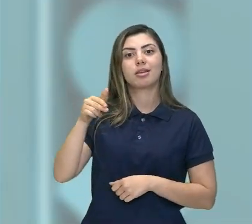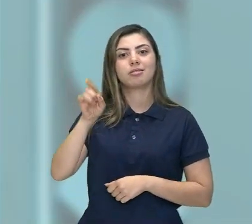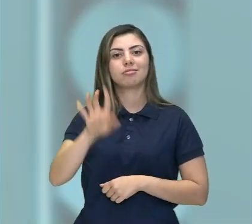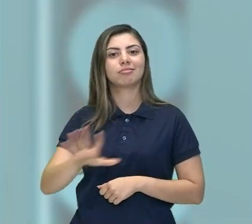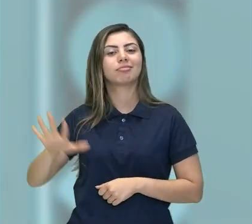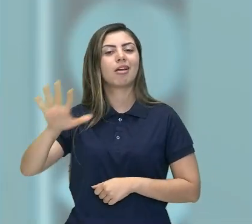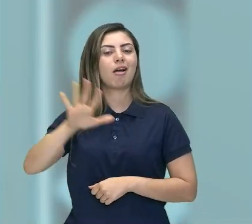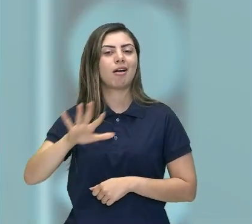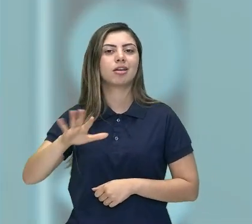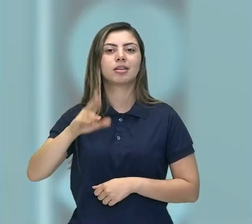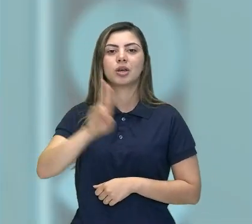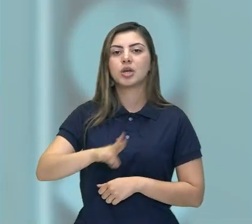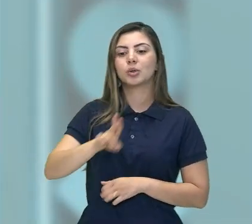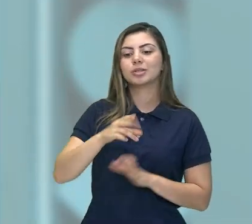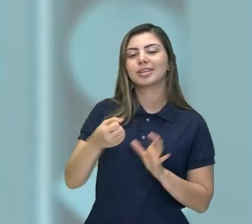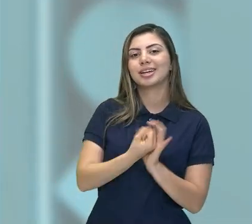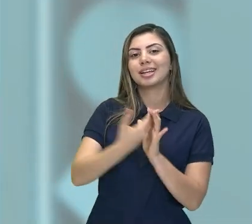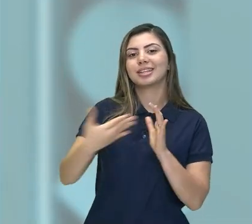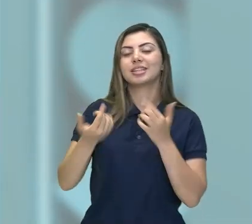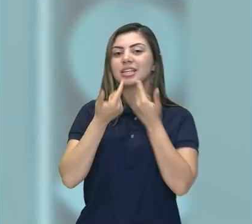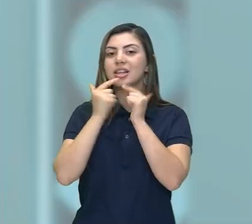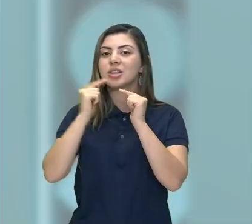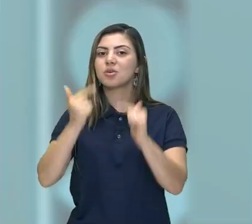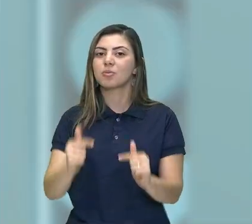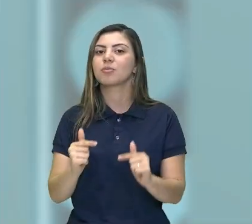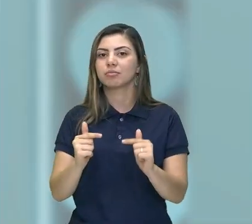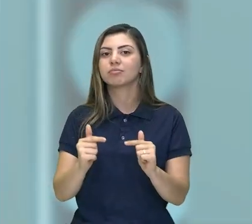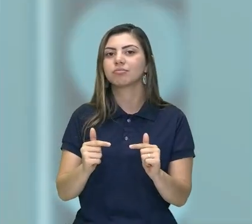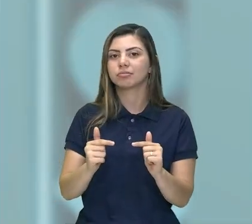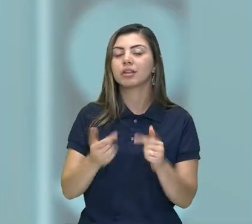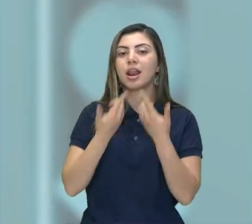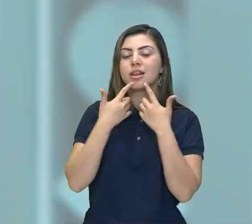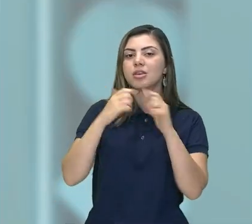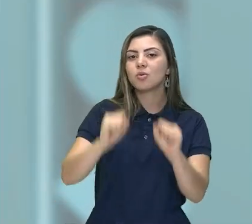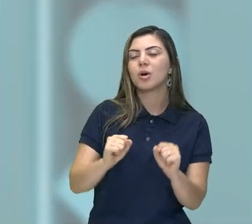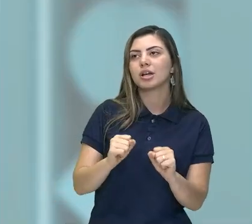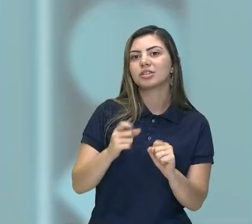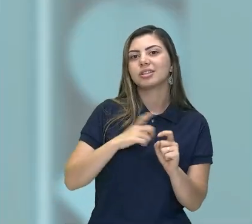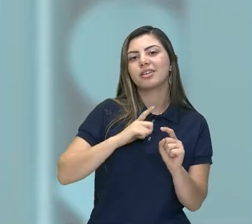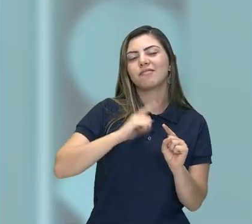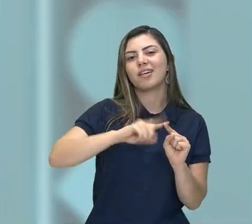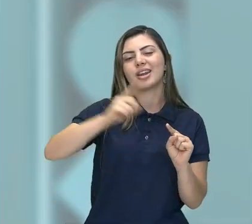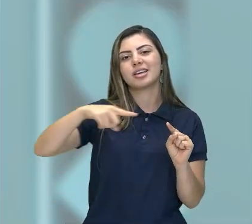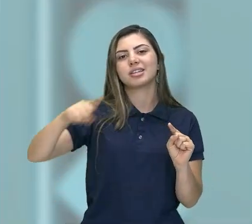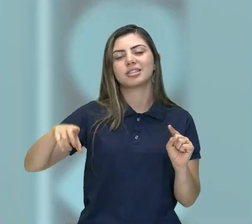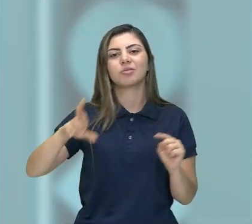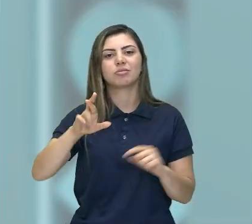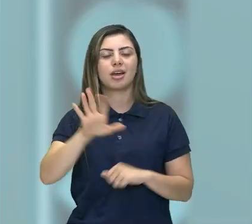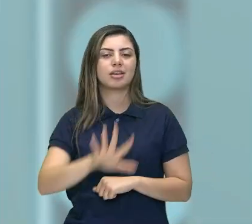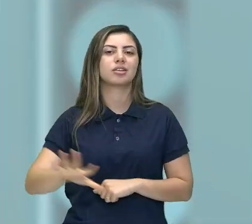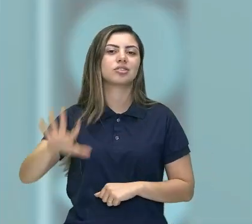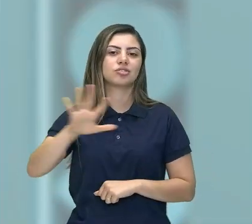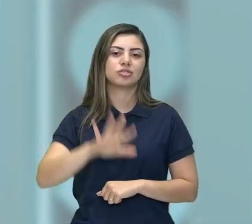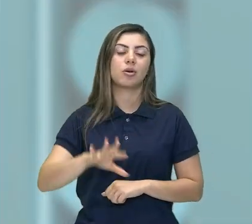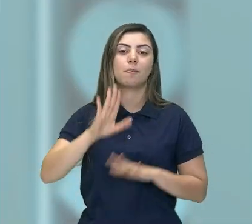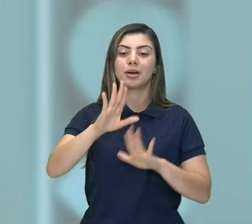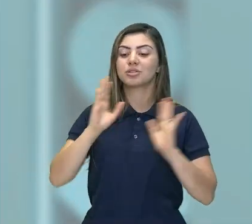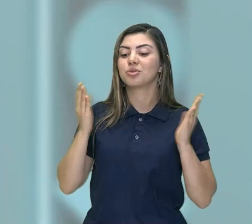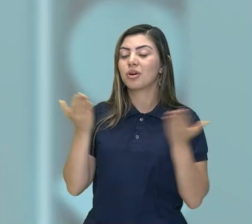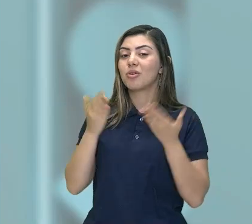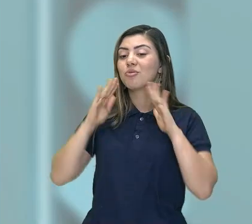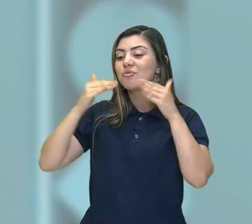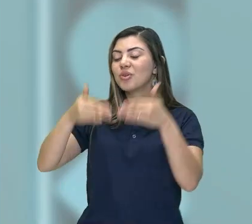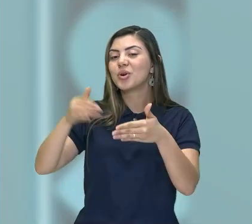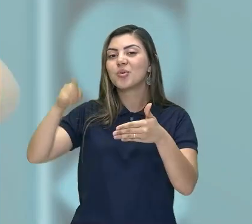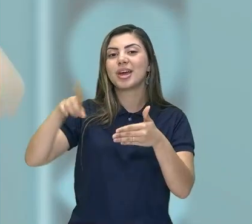trazer elementos da linguagem, elementos, na verdade, da variação regional a partir da região Nordeste.